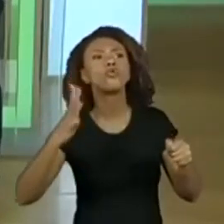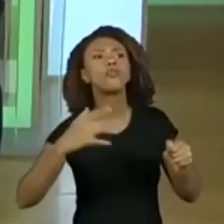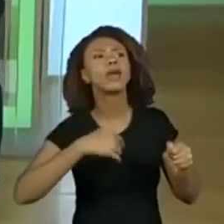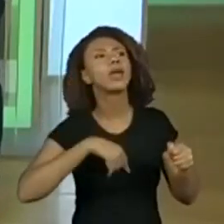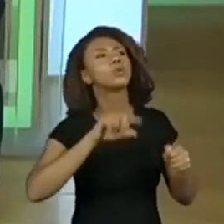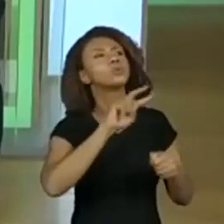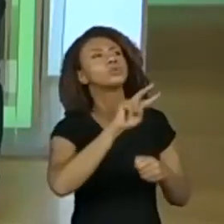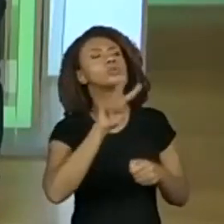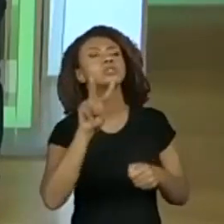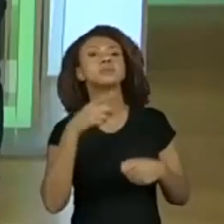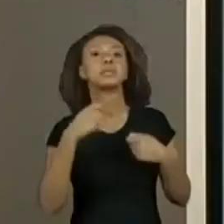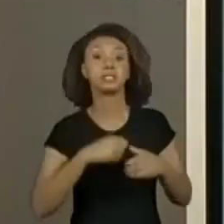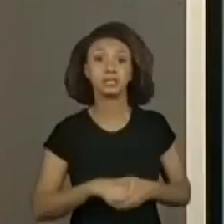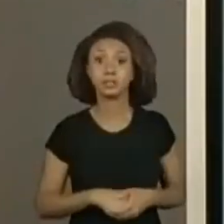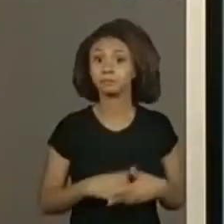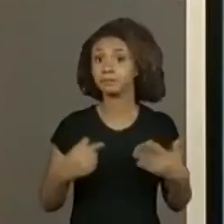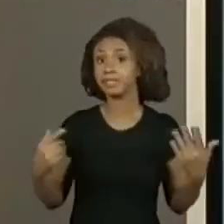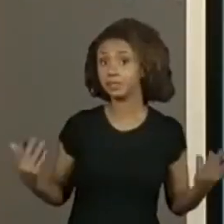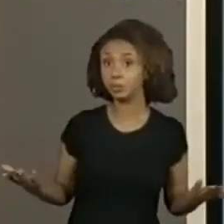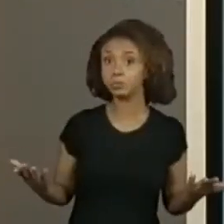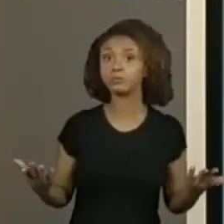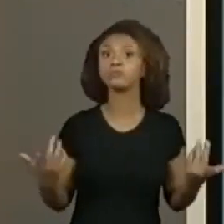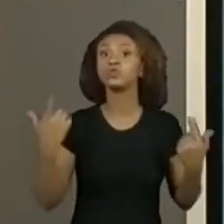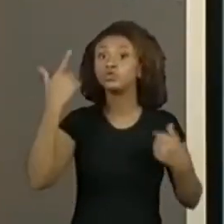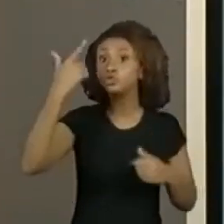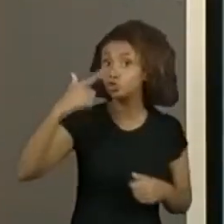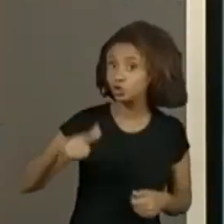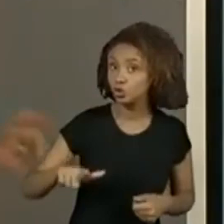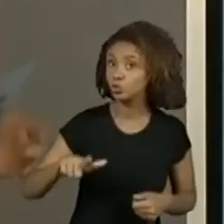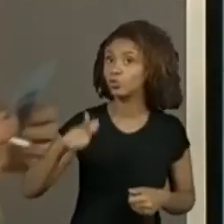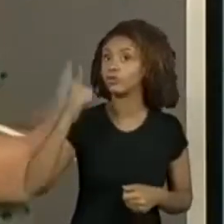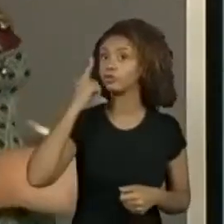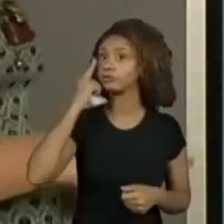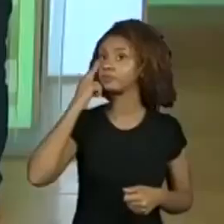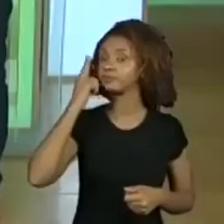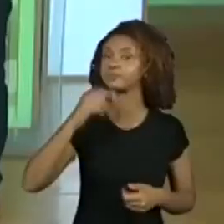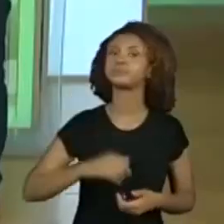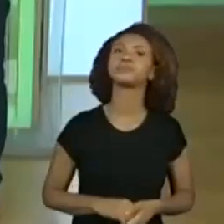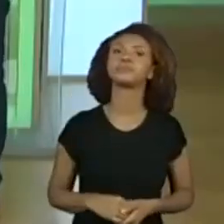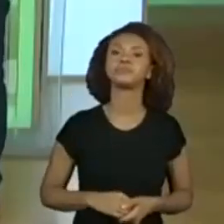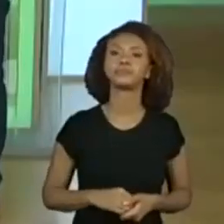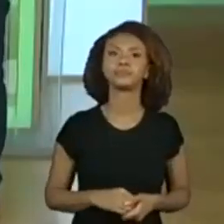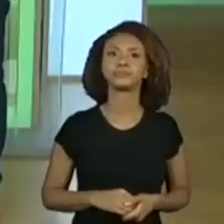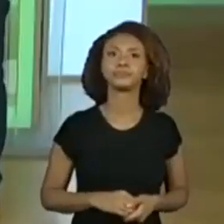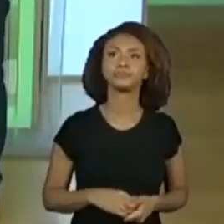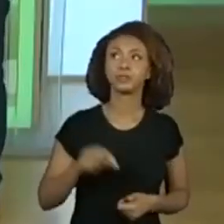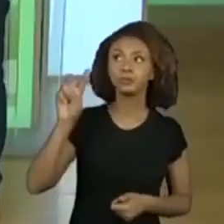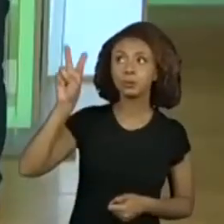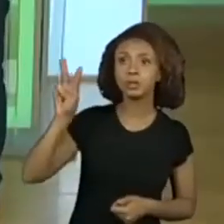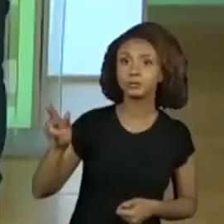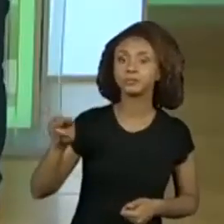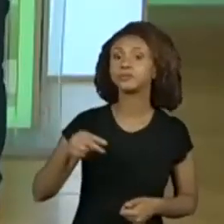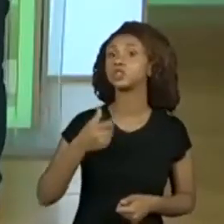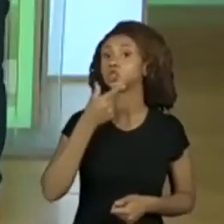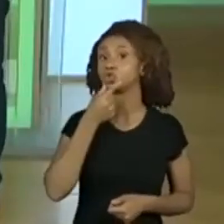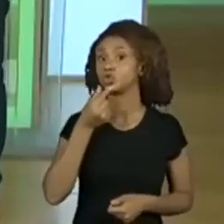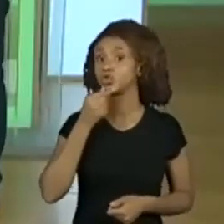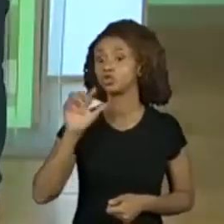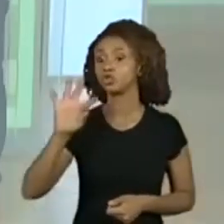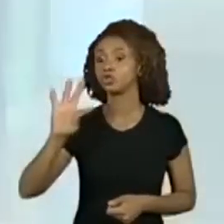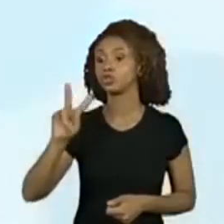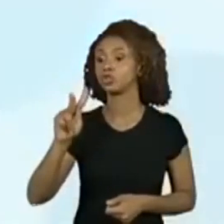convidar vocês para fazer a leitura conosco mais uma vez tá bom então aqui diz assim olha Tiago